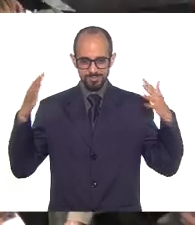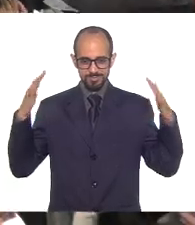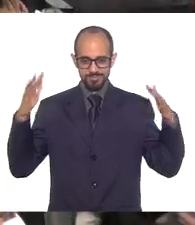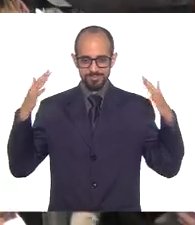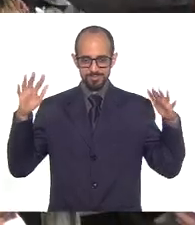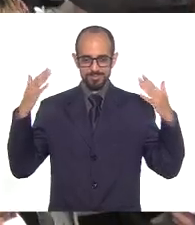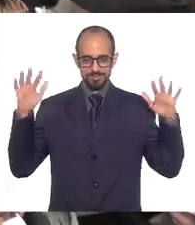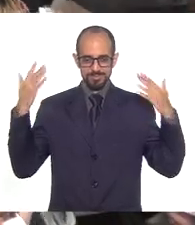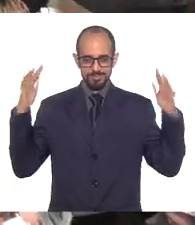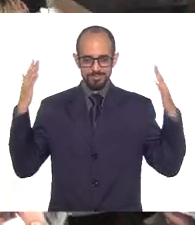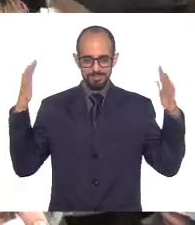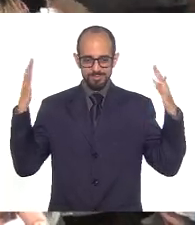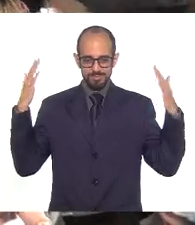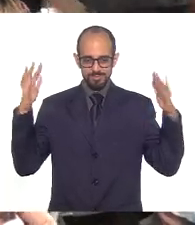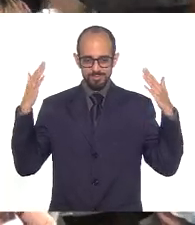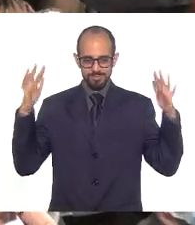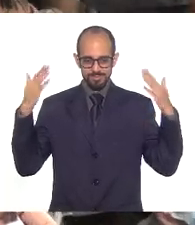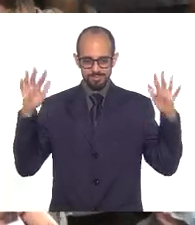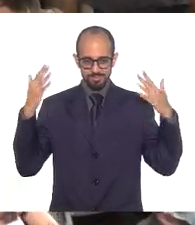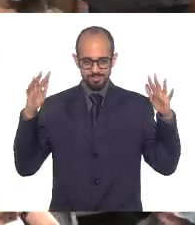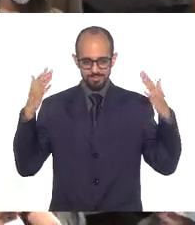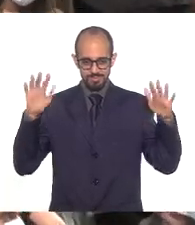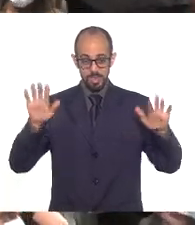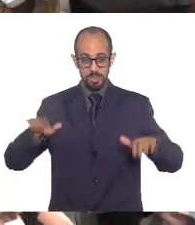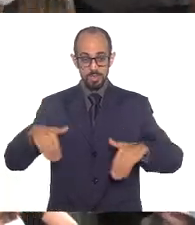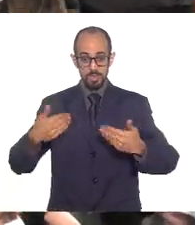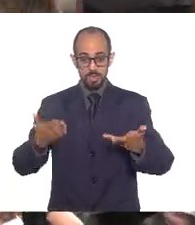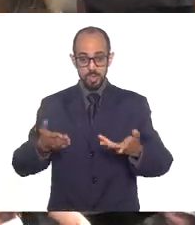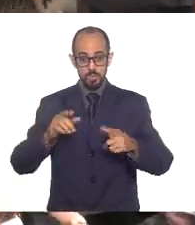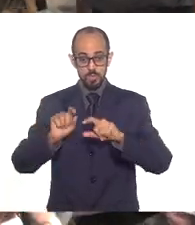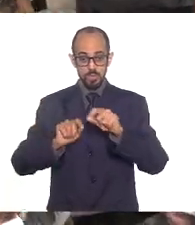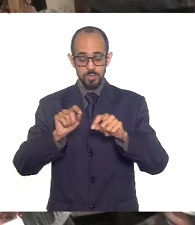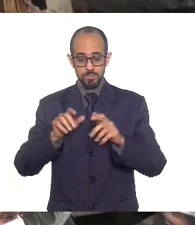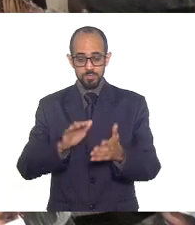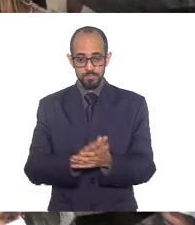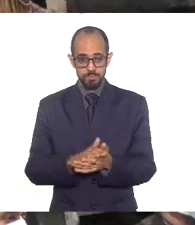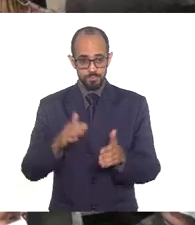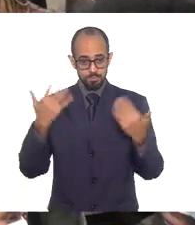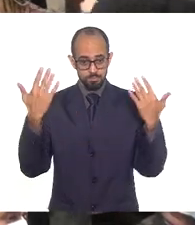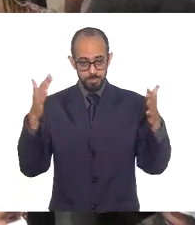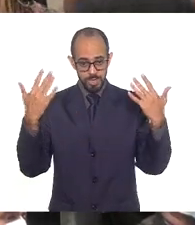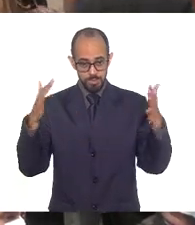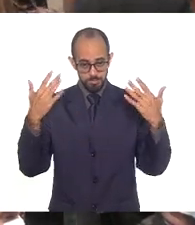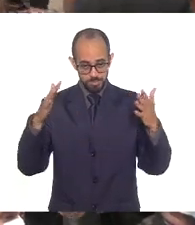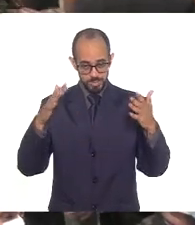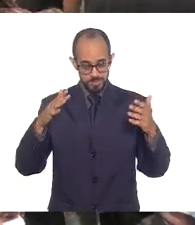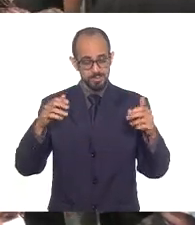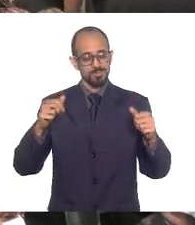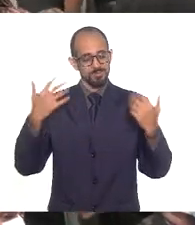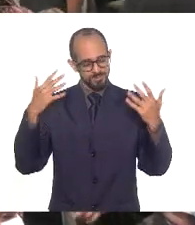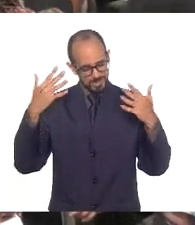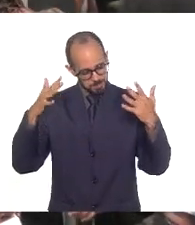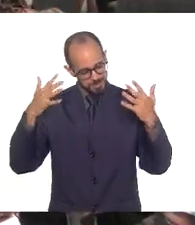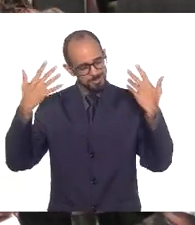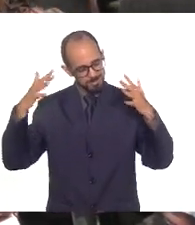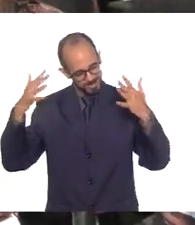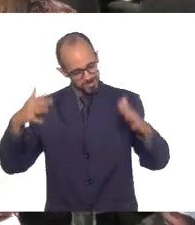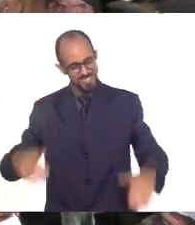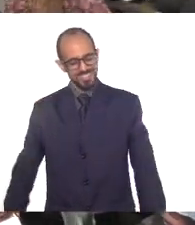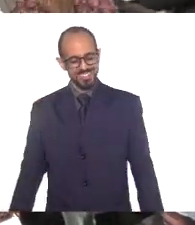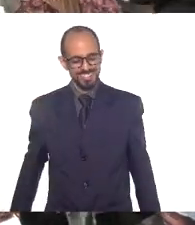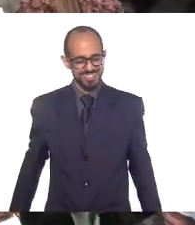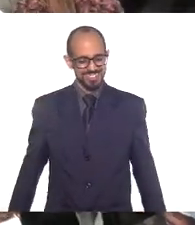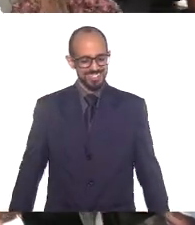fica assim não fica aqui o capitão a e parabéns parabéns parabéns eu